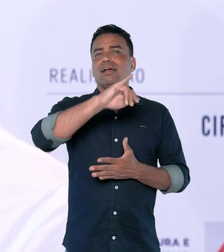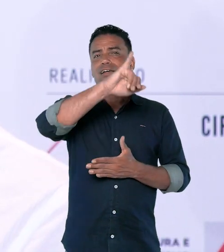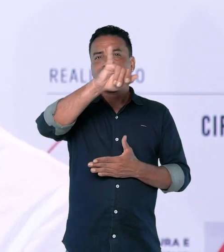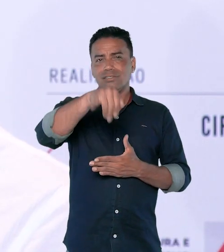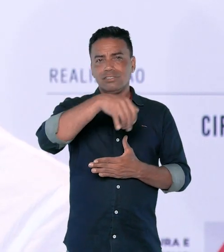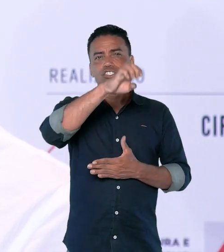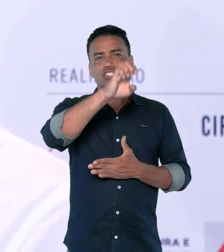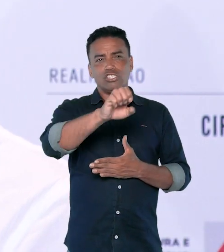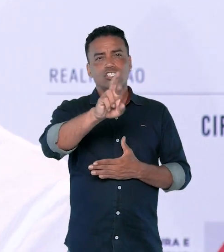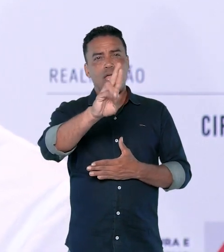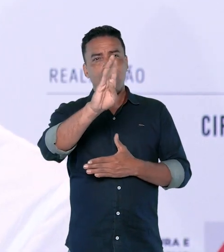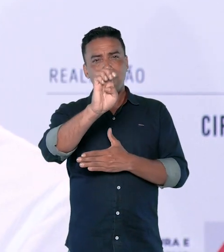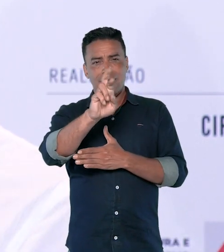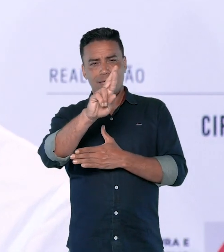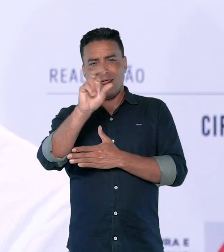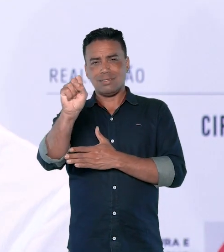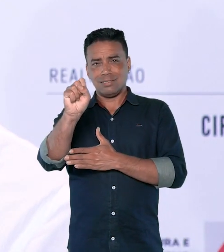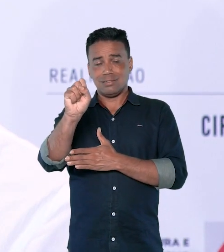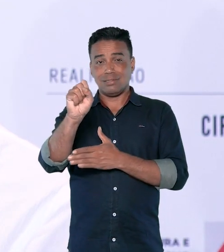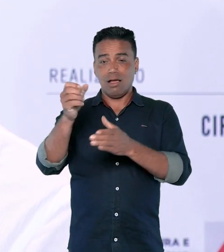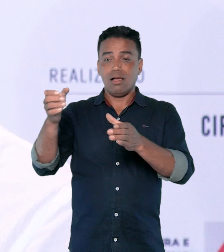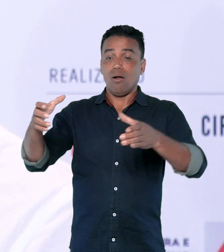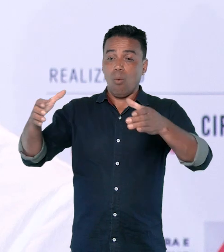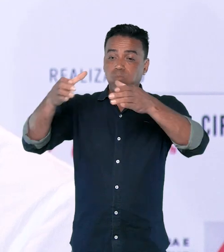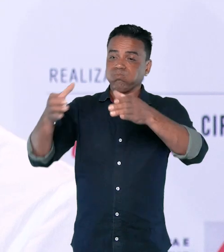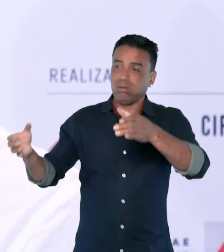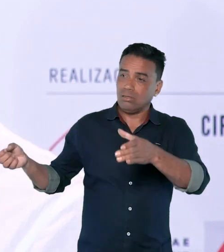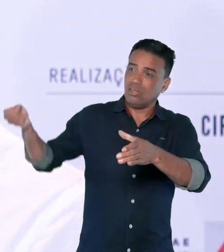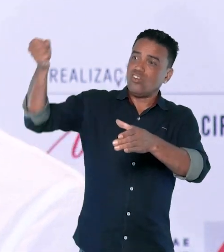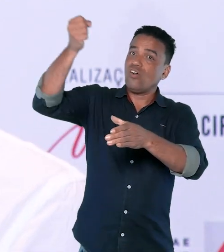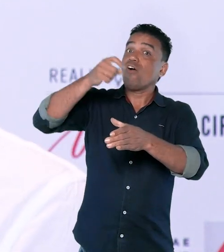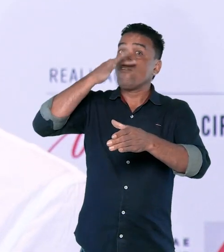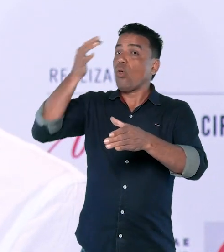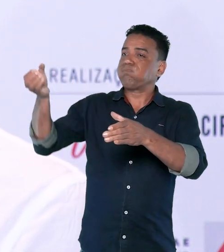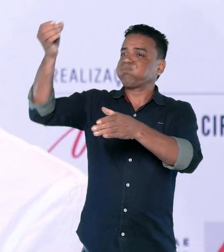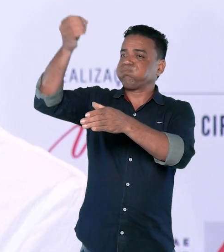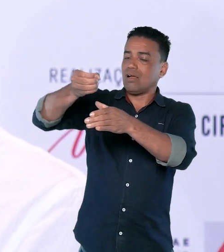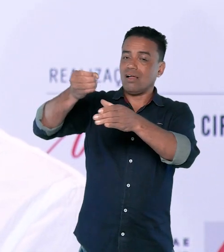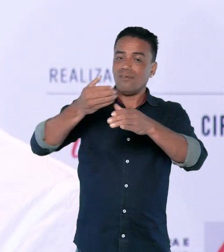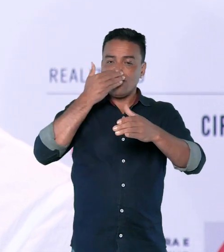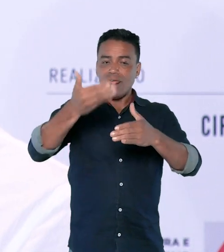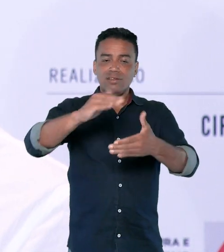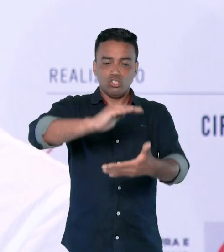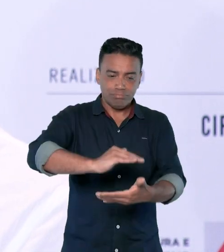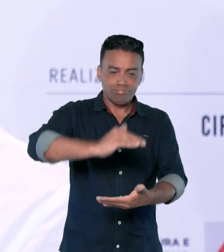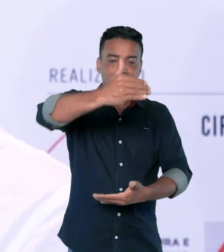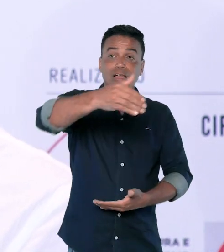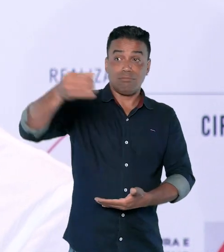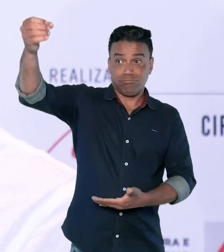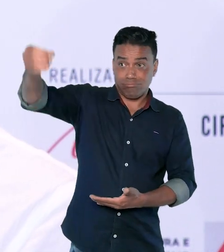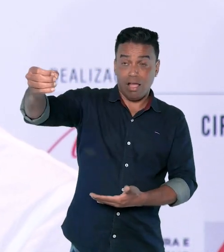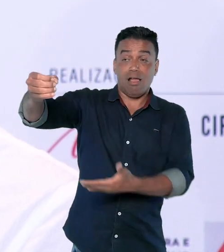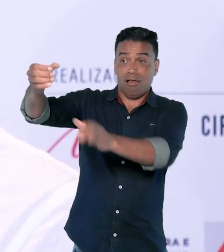gosto, botei na frente da escrivania onde eu escrevo, abri o laptop e